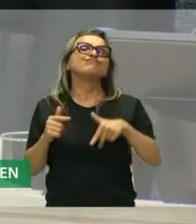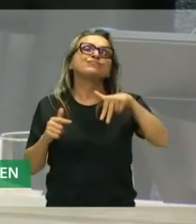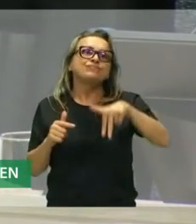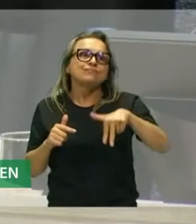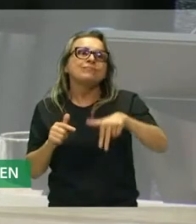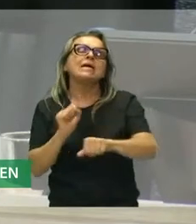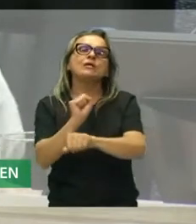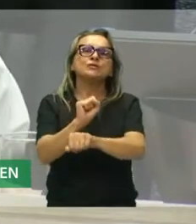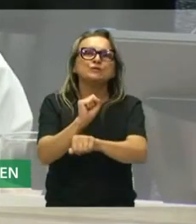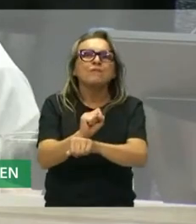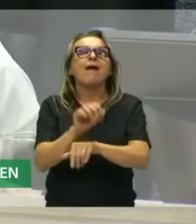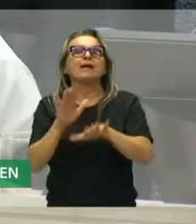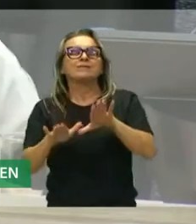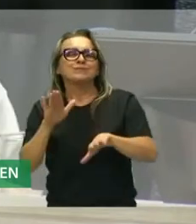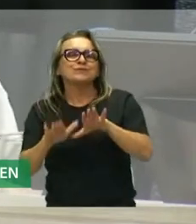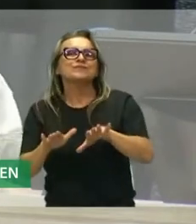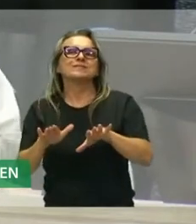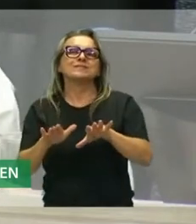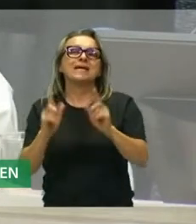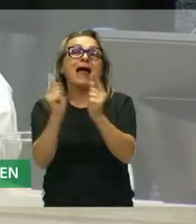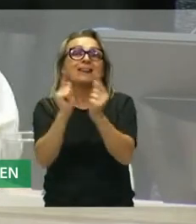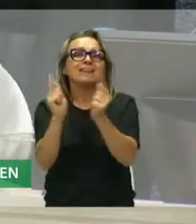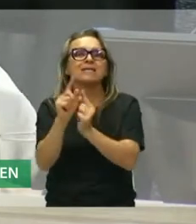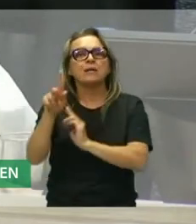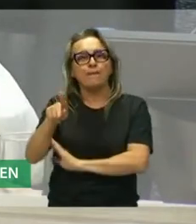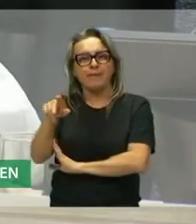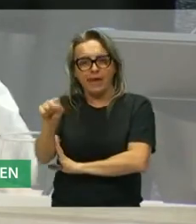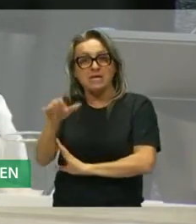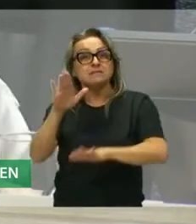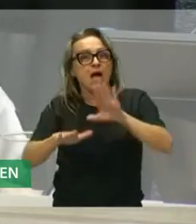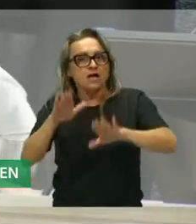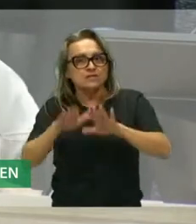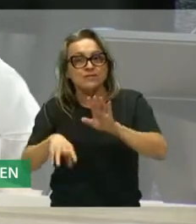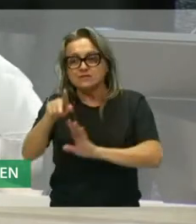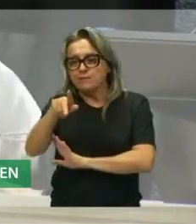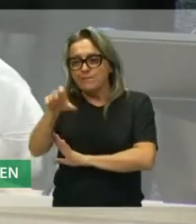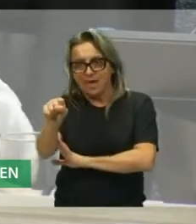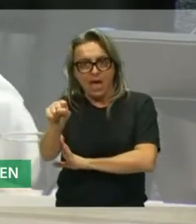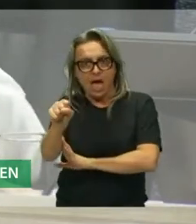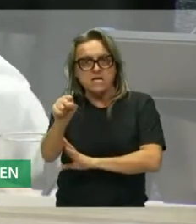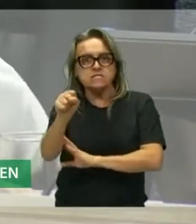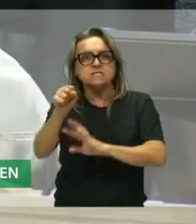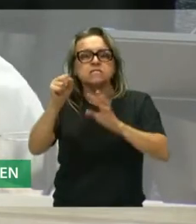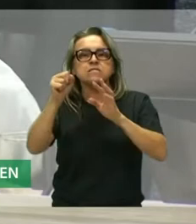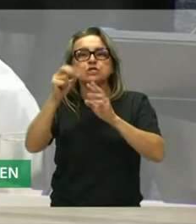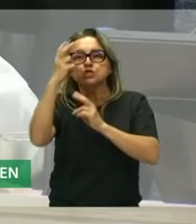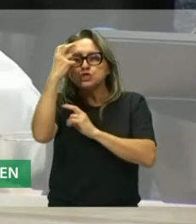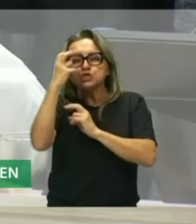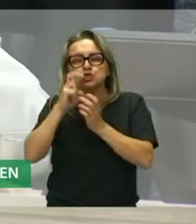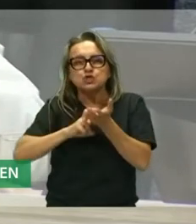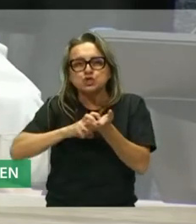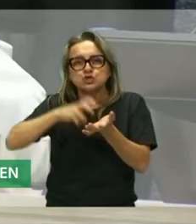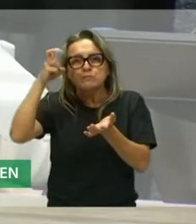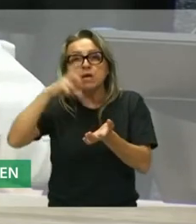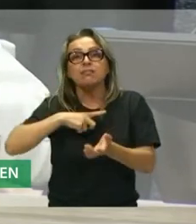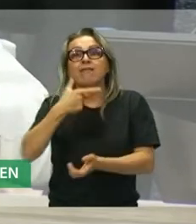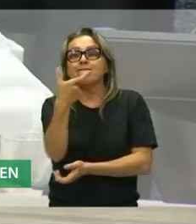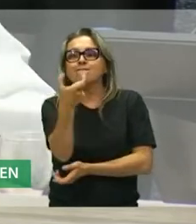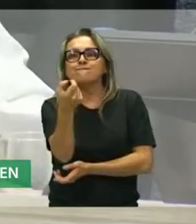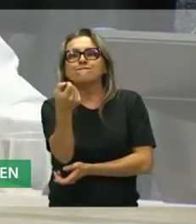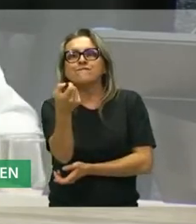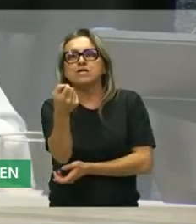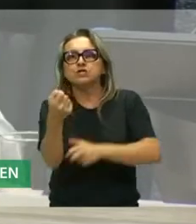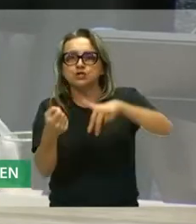muitas vezes, eu disse para vocês, às vezes o pronto-socorro amanhece com 20 pacientes internados. O que eu quero dizer? Essas pessoas deviam